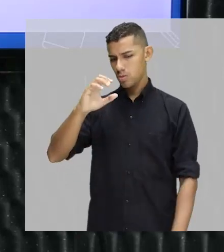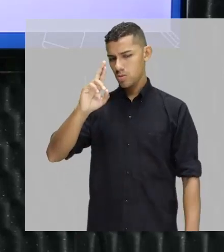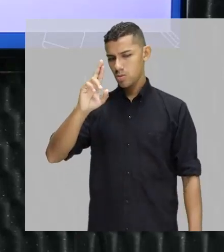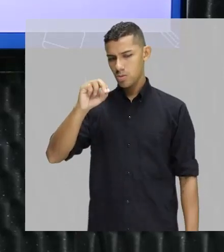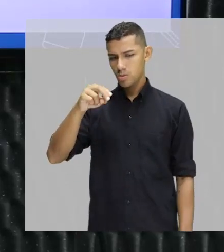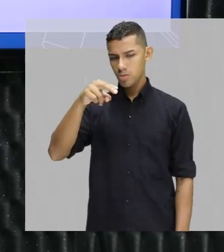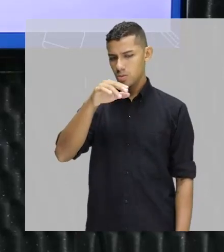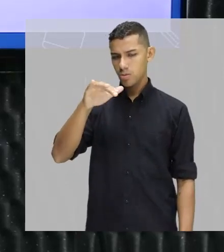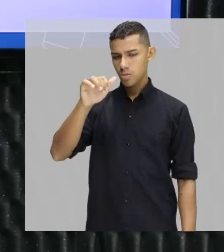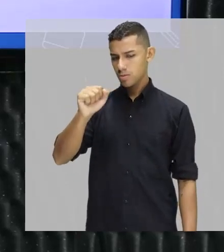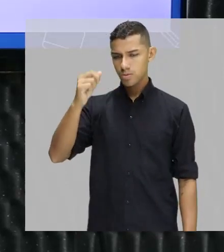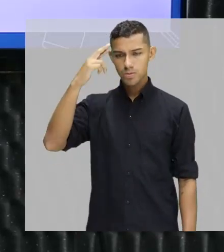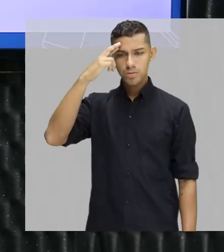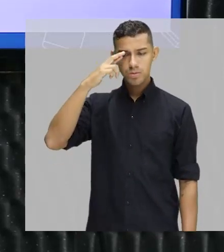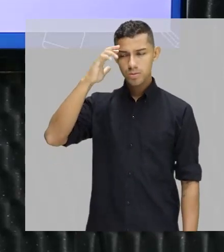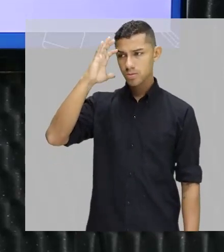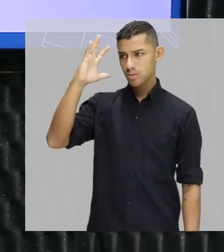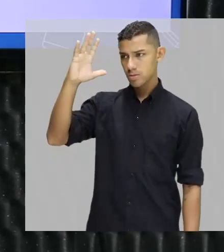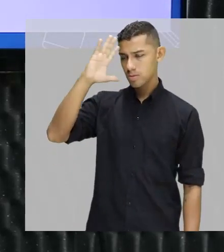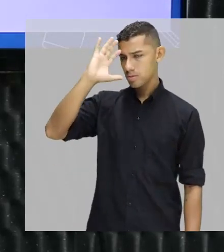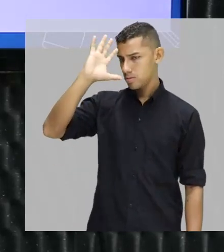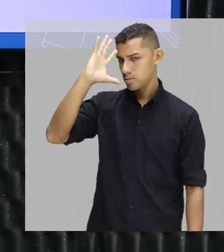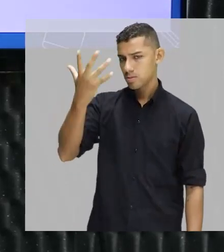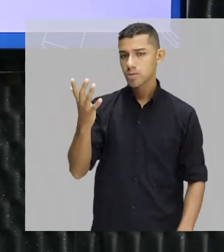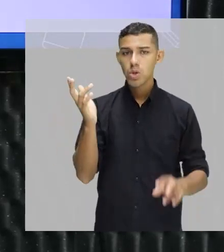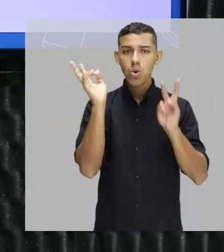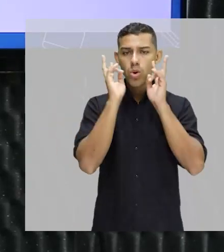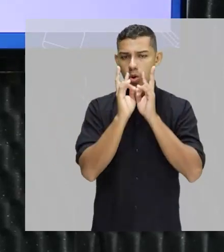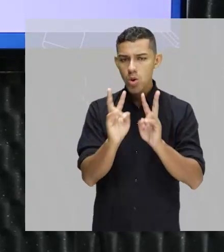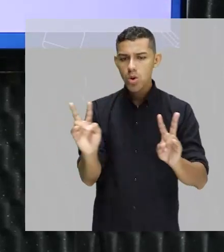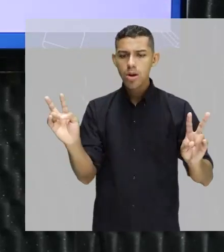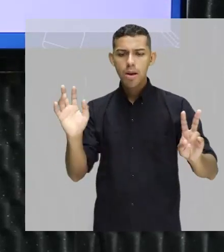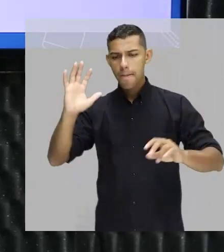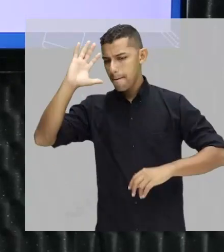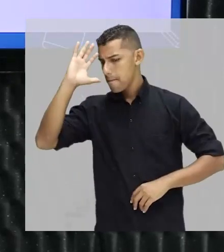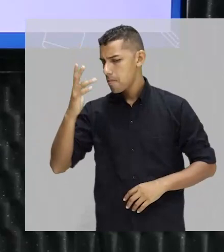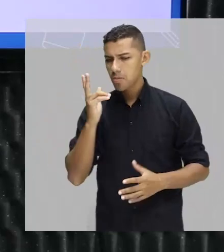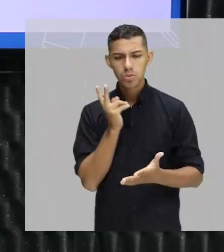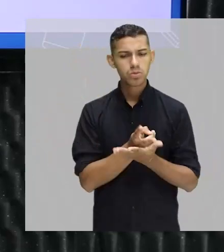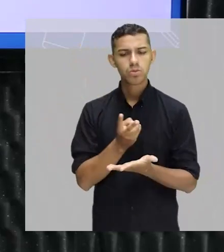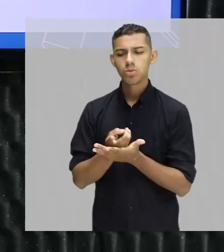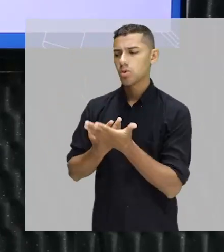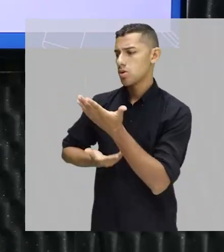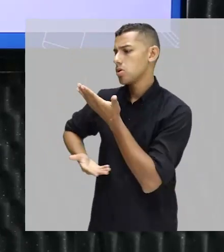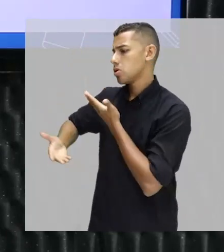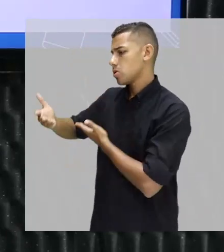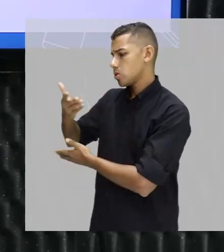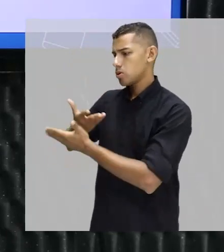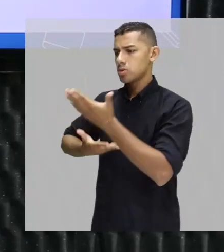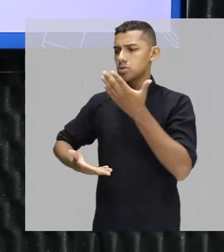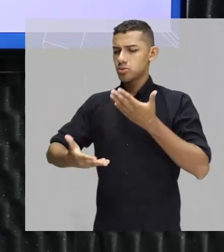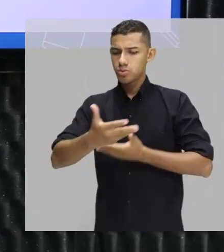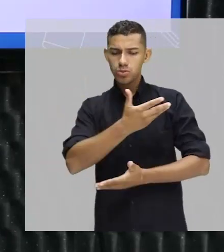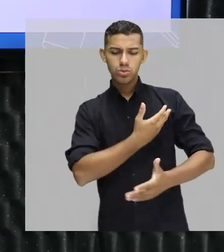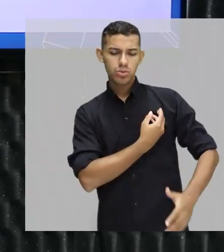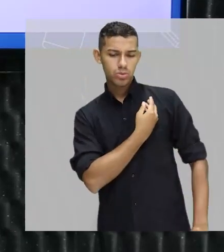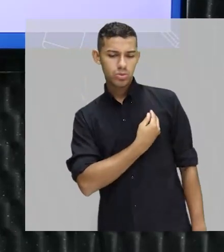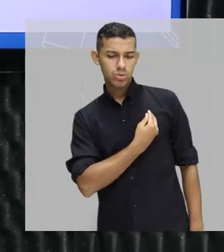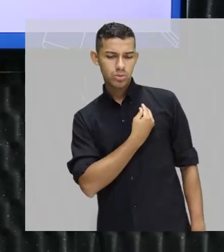diferenciado. Por quê? Porque são situações que acontecem o tempo todo ao nosso lado,